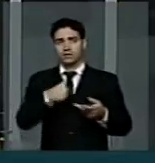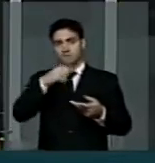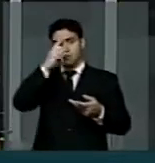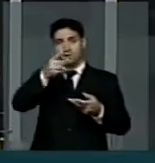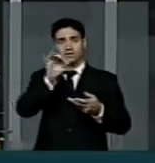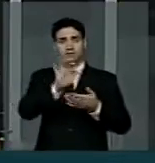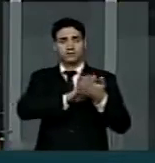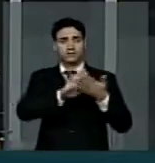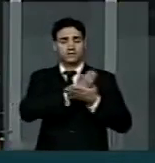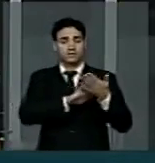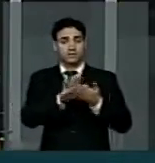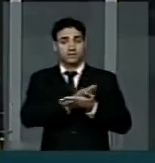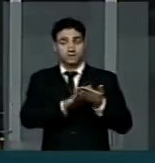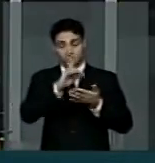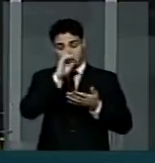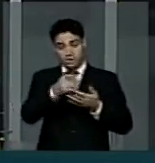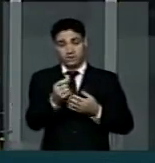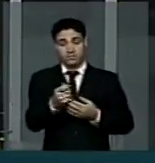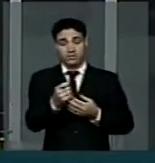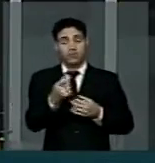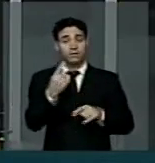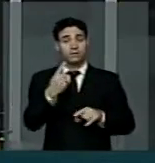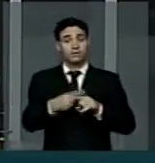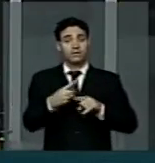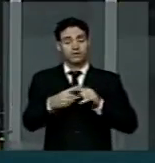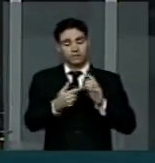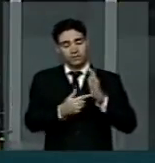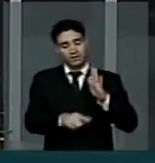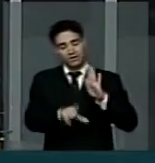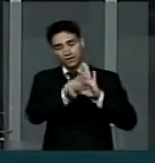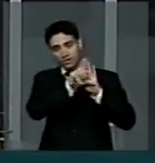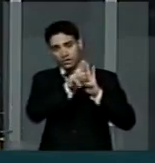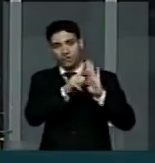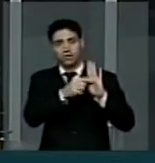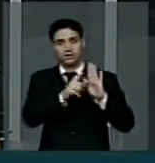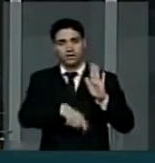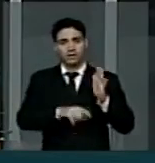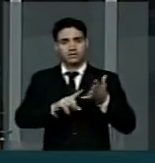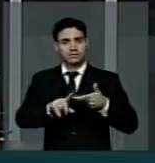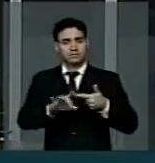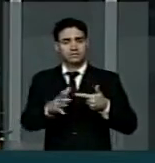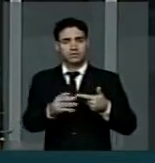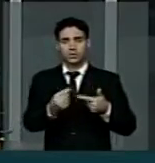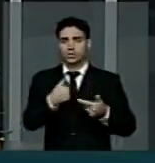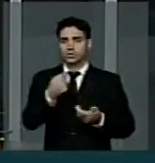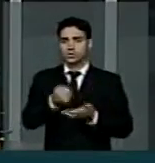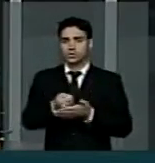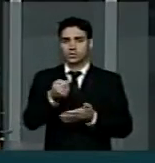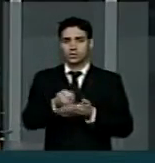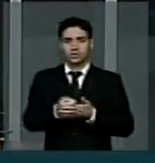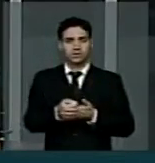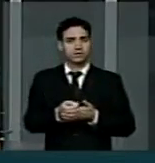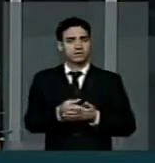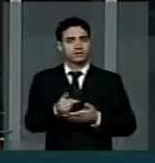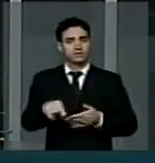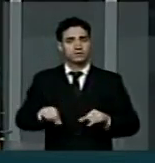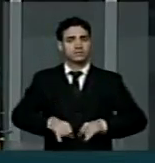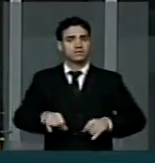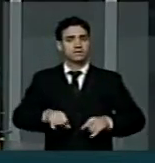não, mandam pouco, porque as leis são muito exigentes e punem muitos